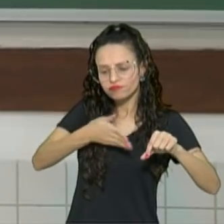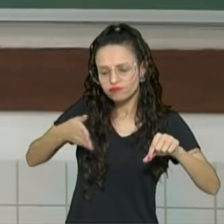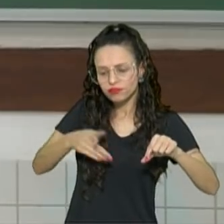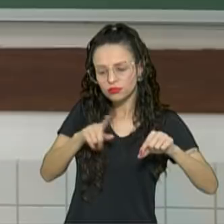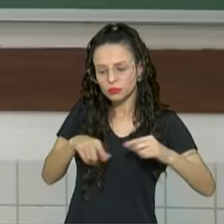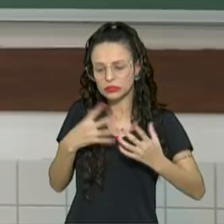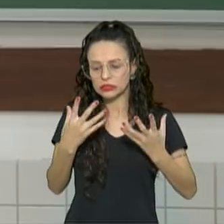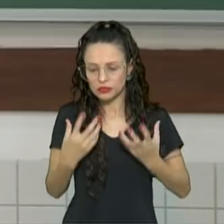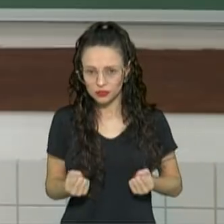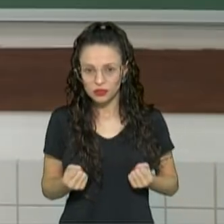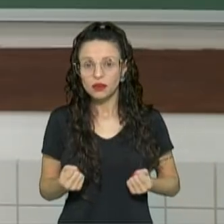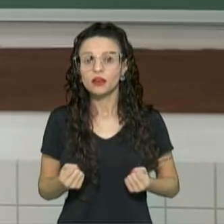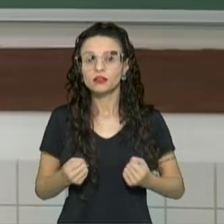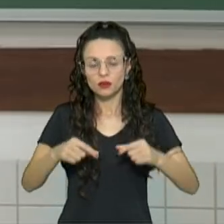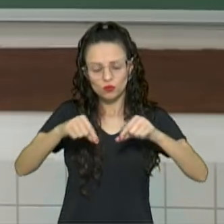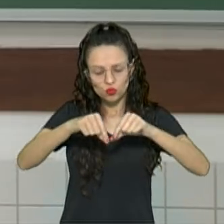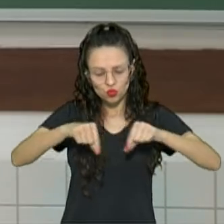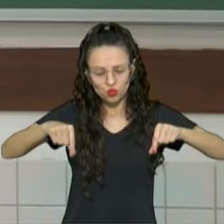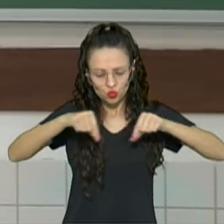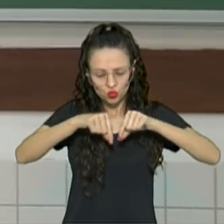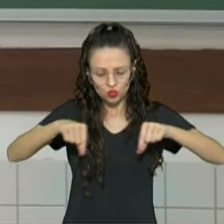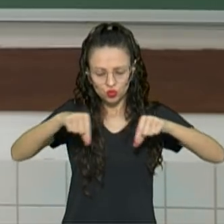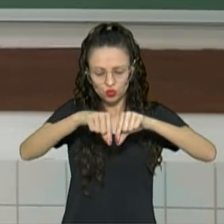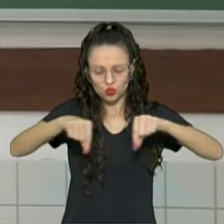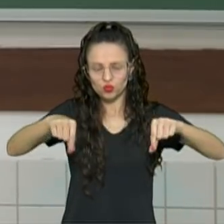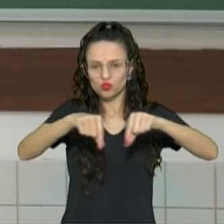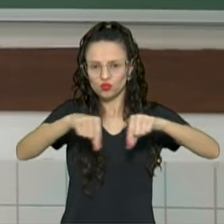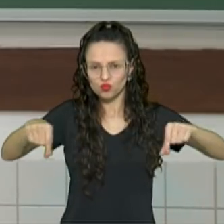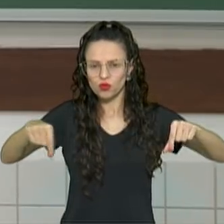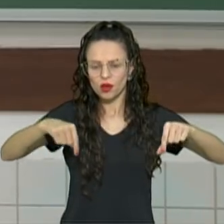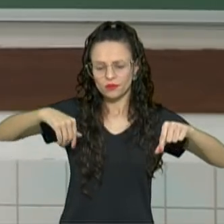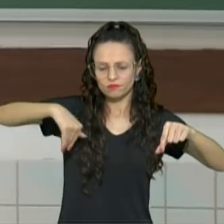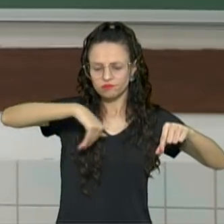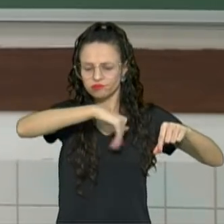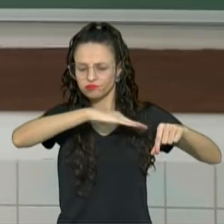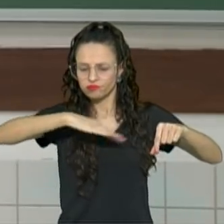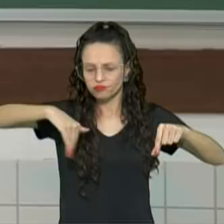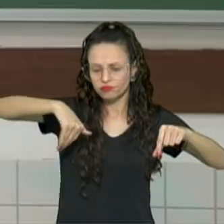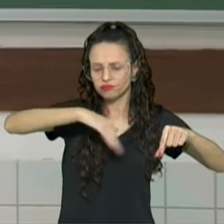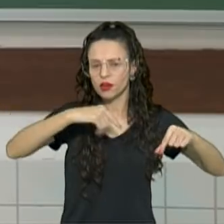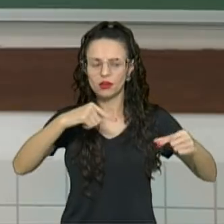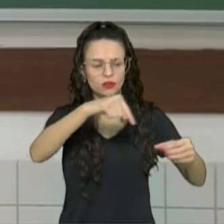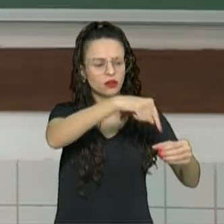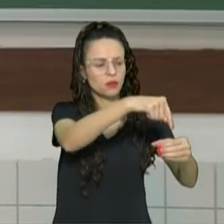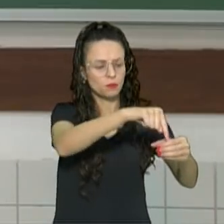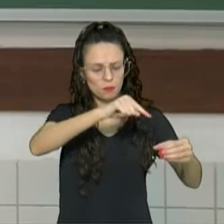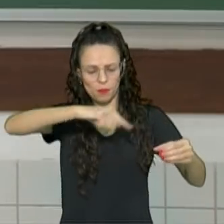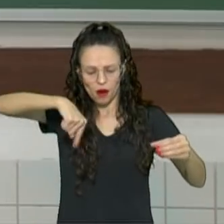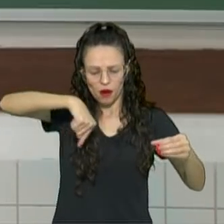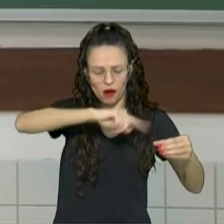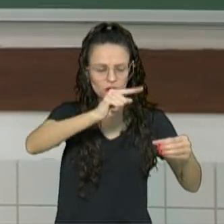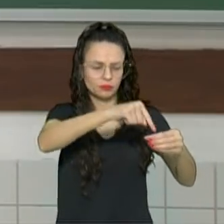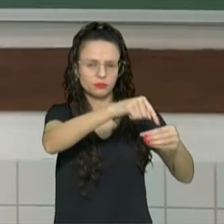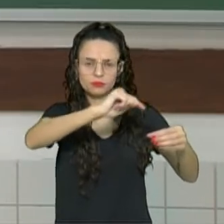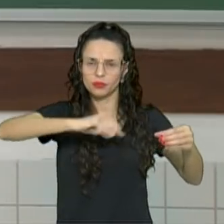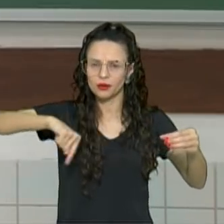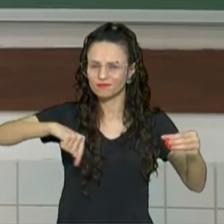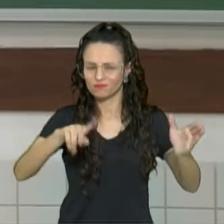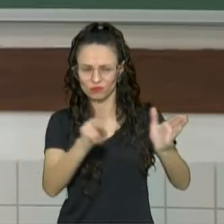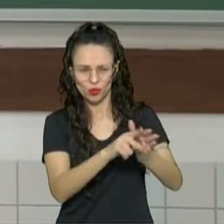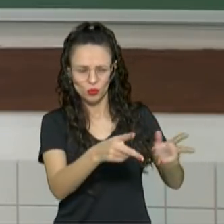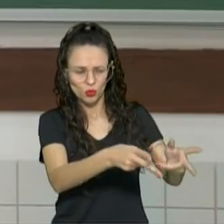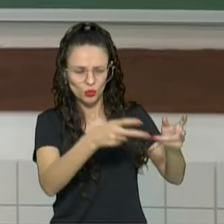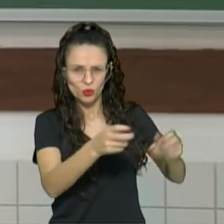falou. Então, palhas, né, por palha ali é feita o tingimento, né, com essas tintas naturais que eles vão tirar ali